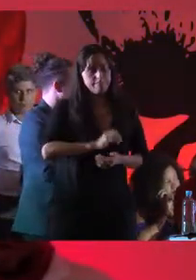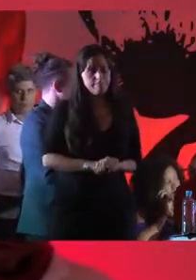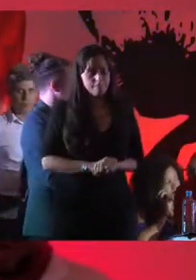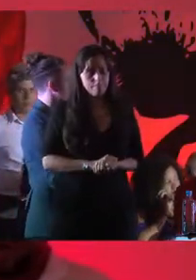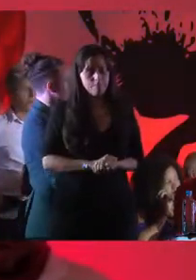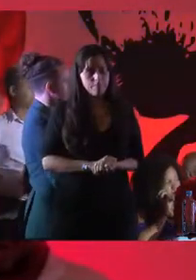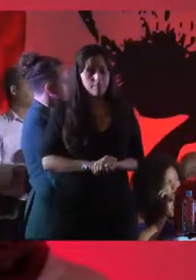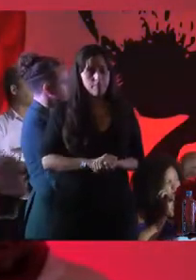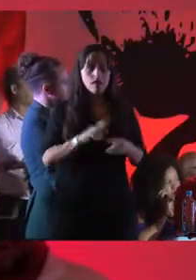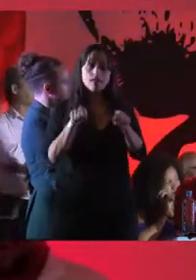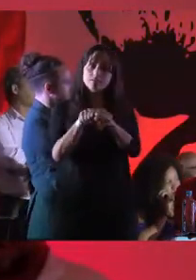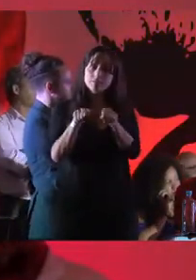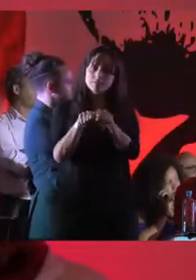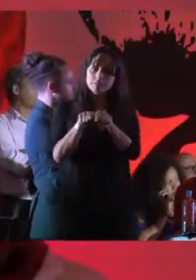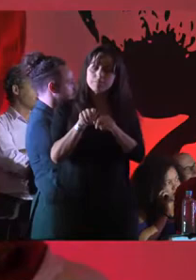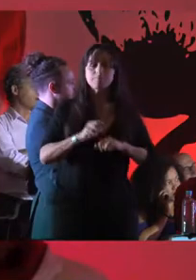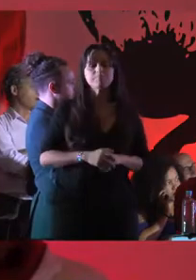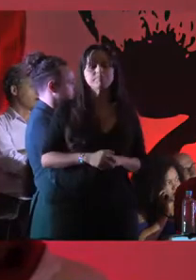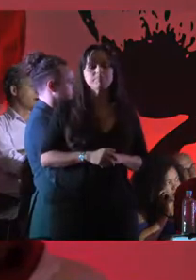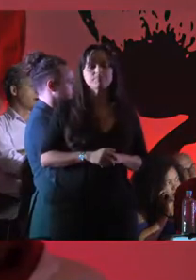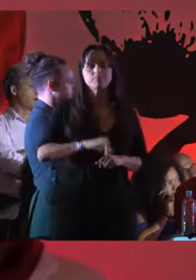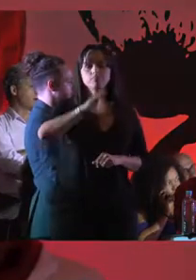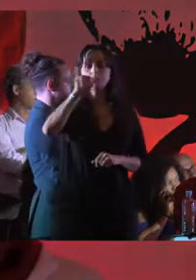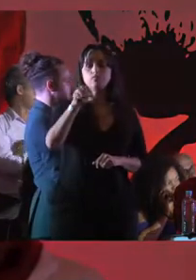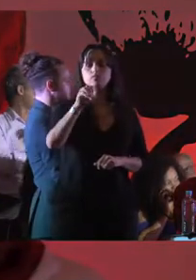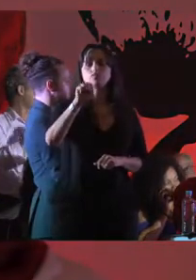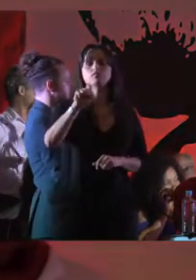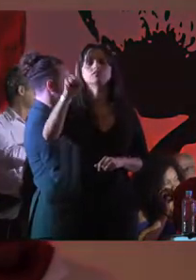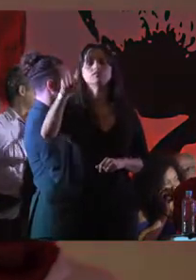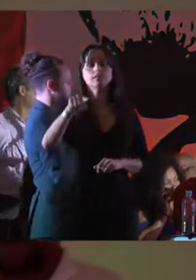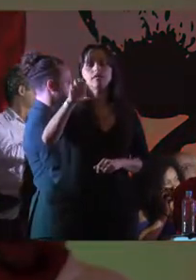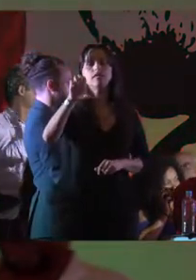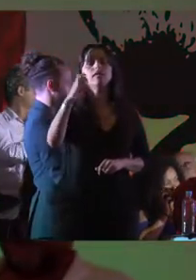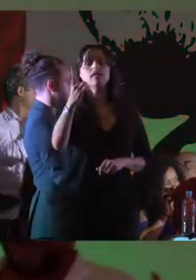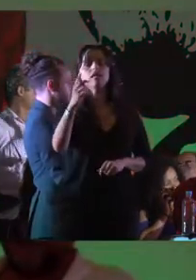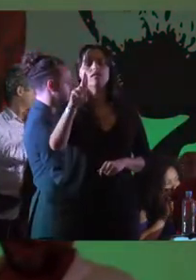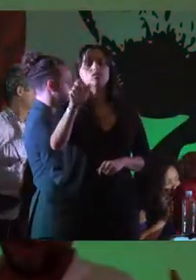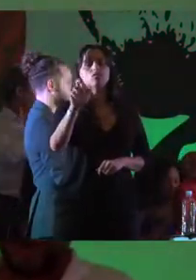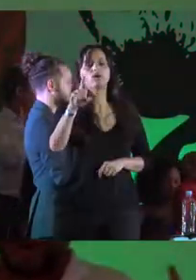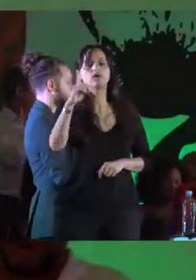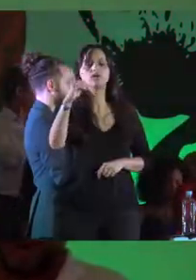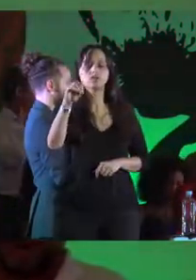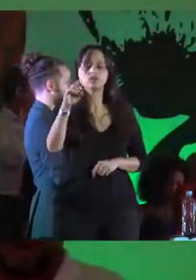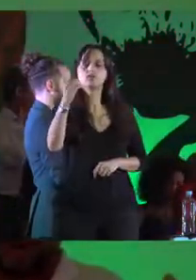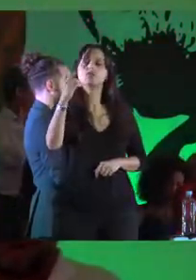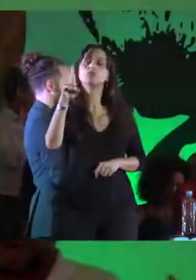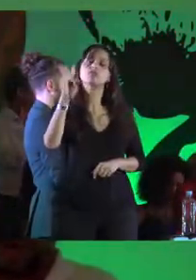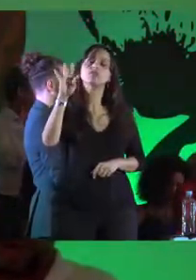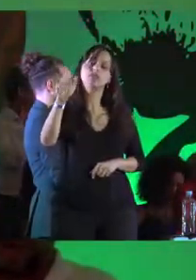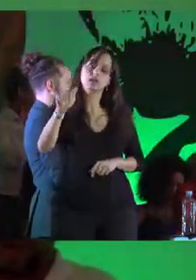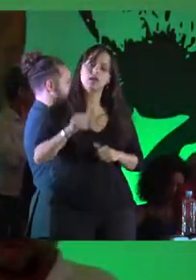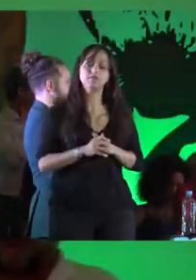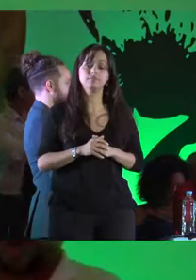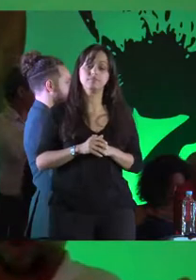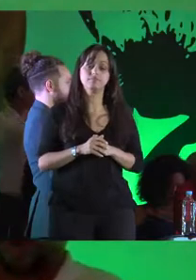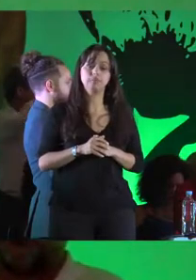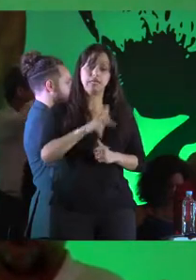O nosso companheiro José Eduardo Dutra, presidente do PT, presidente da Petrobras.